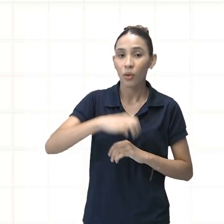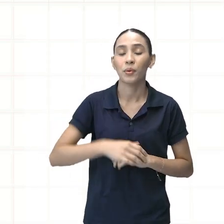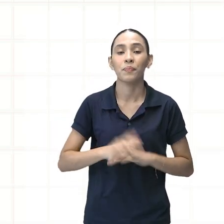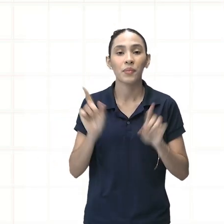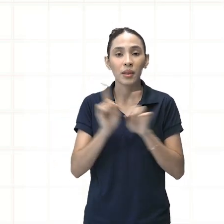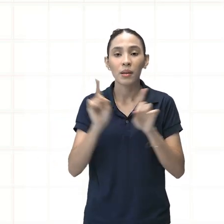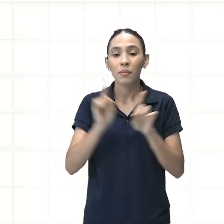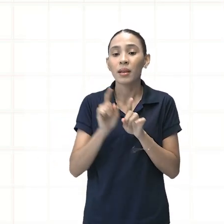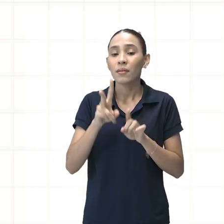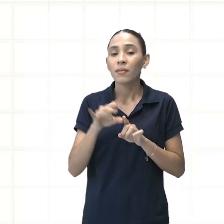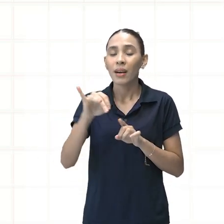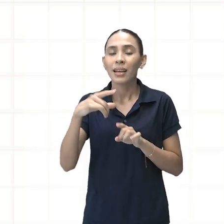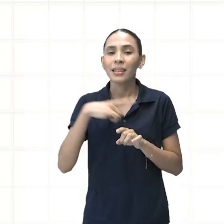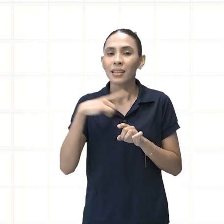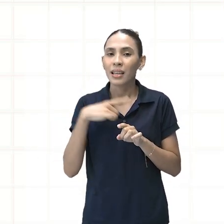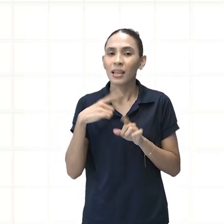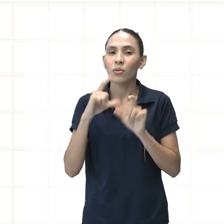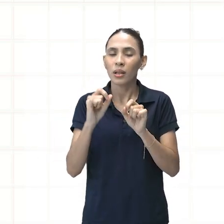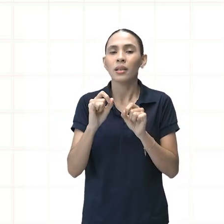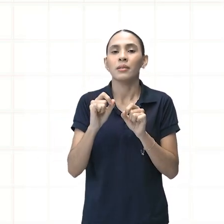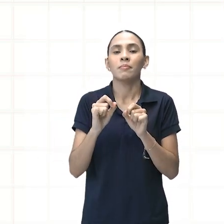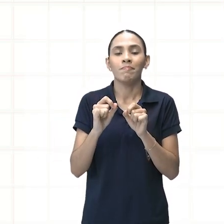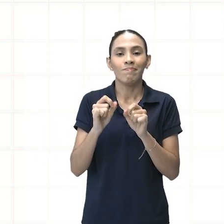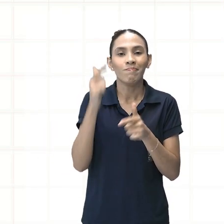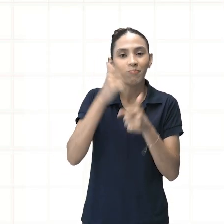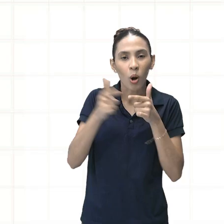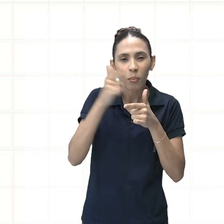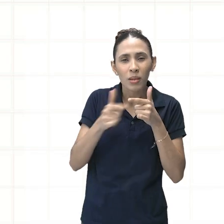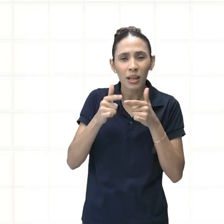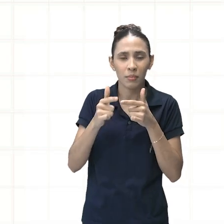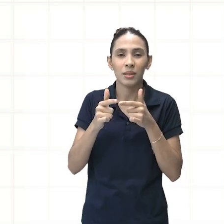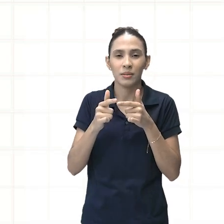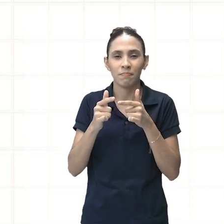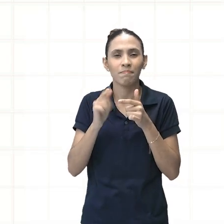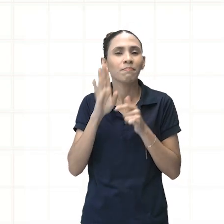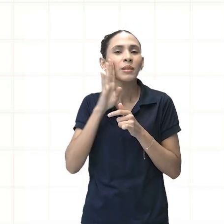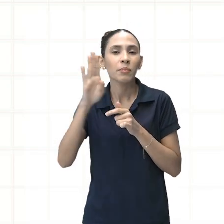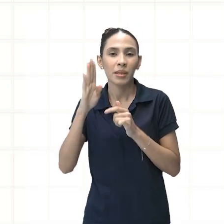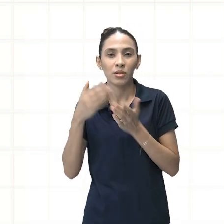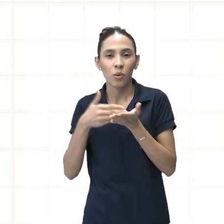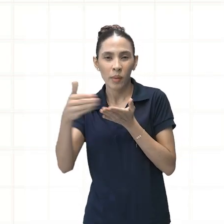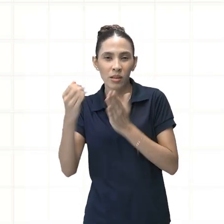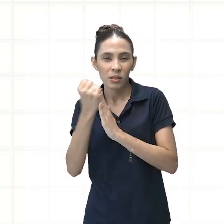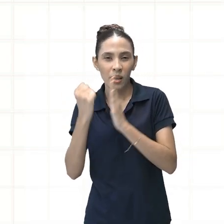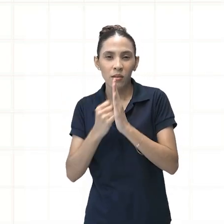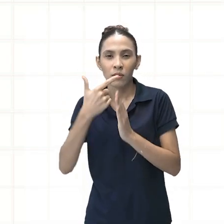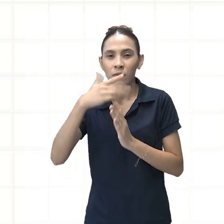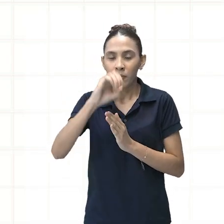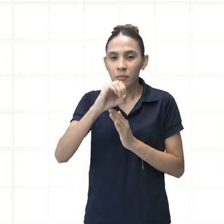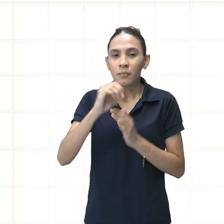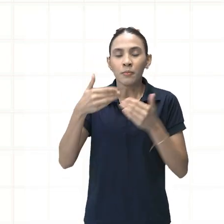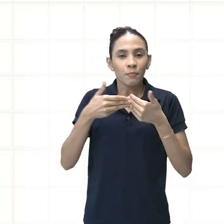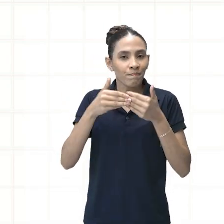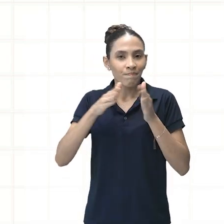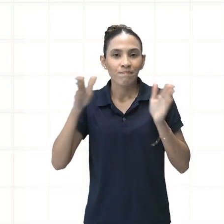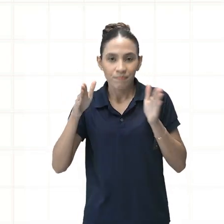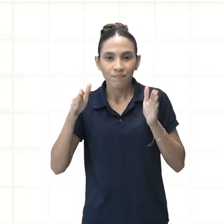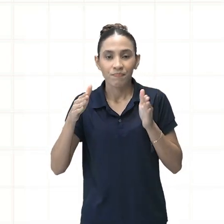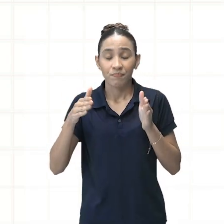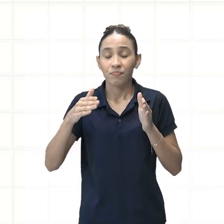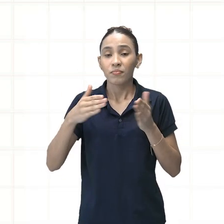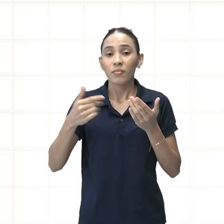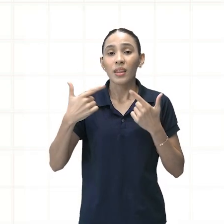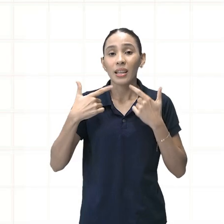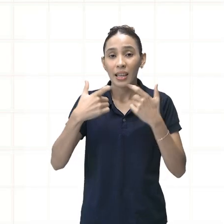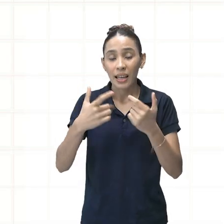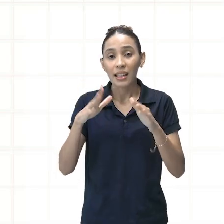e ela vai ter ali seus resquícios justamente no século XX, né, com a eclosão da Grande Guerra. Então,